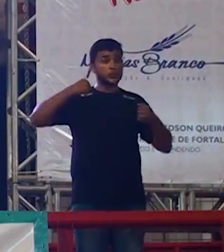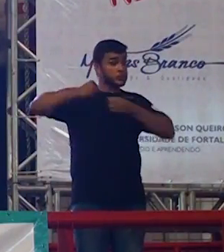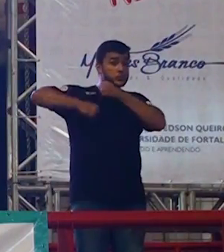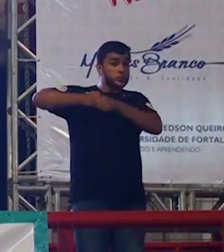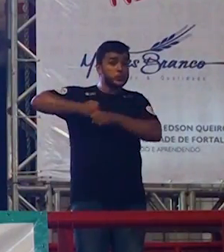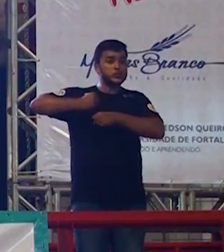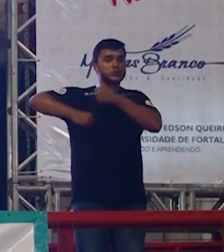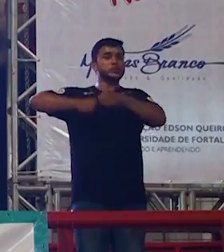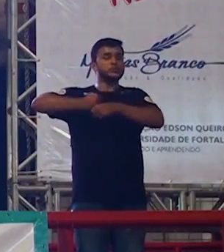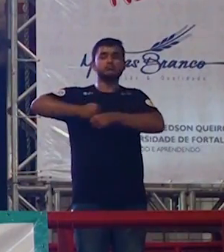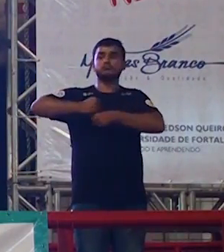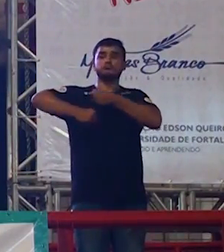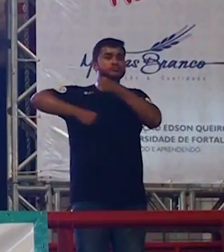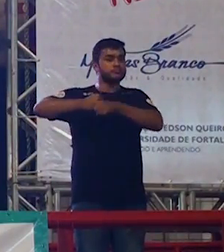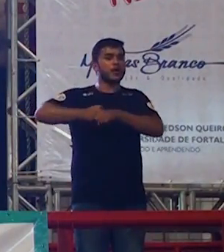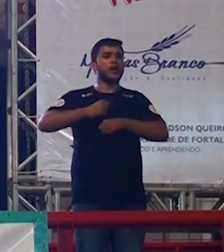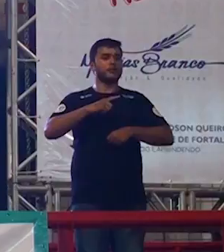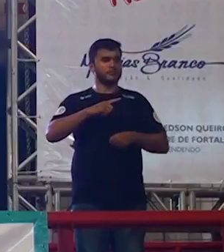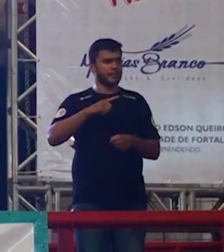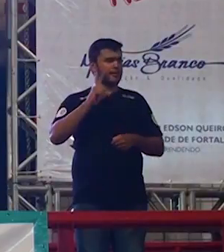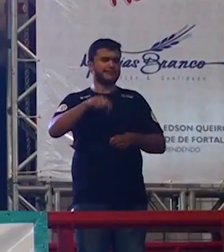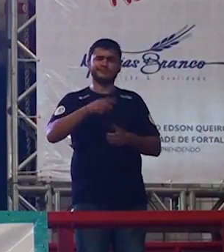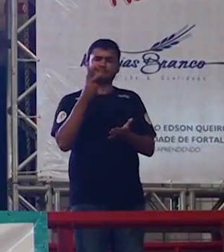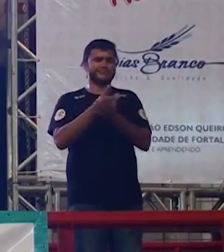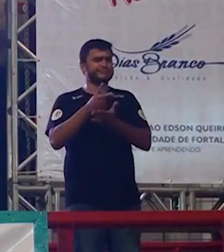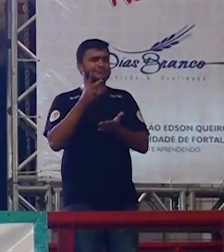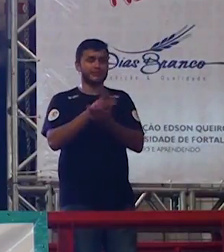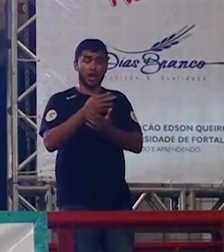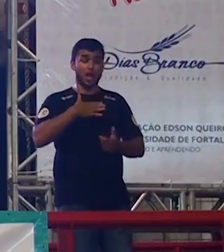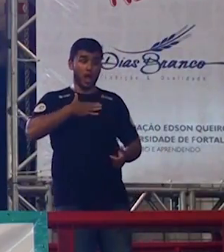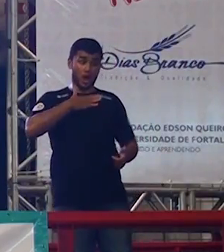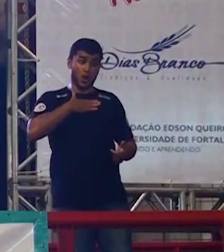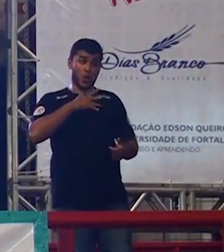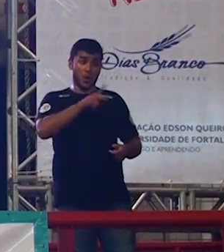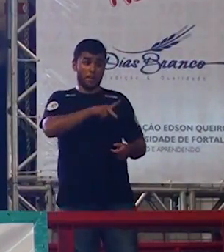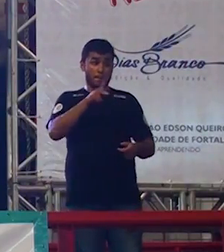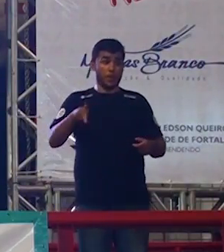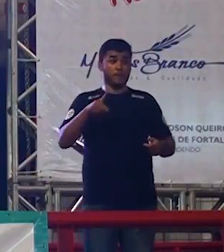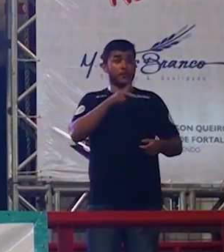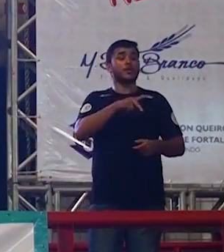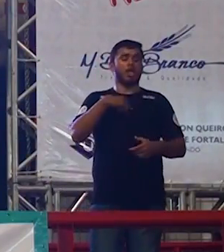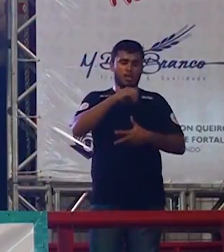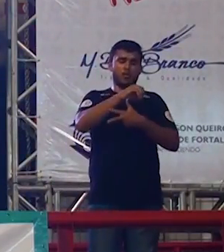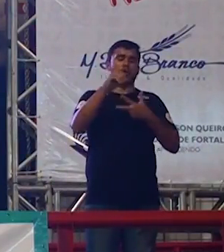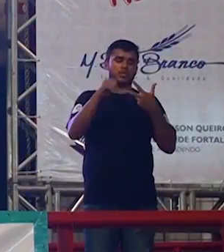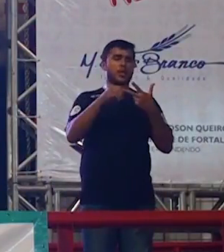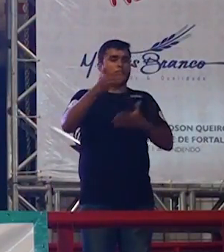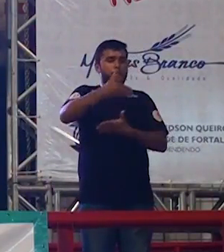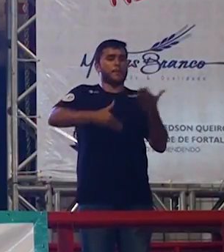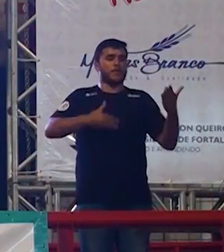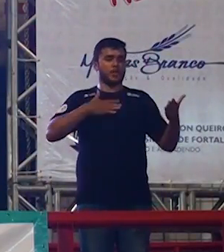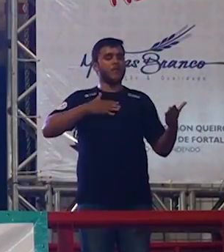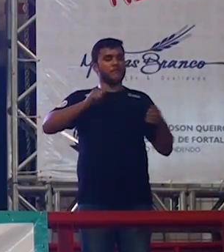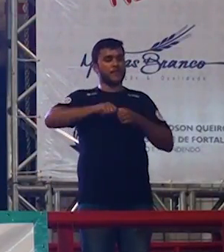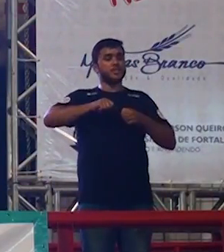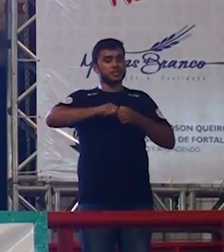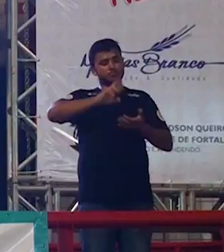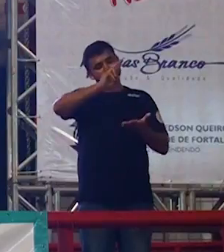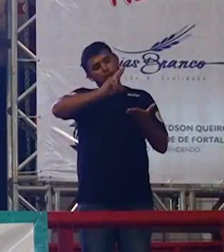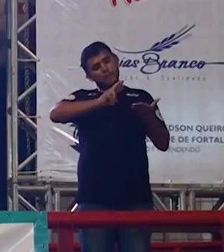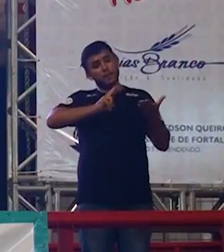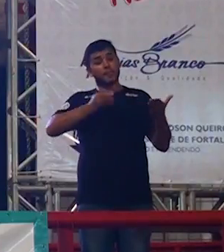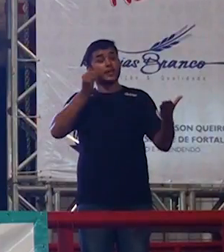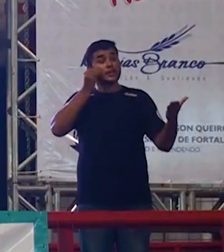do Enem, tá certo? Todo ano, desde que o Enem mudou, todo ano eu faço. Todo ano